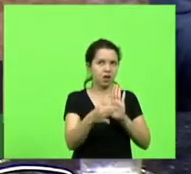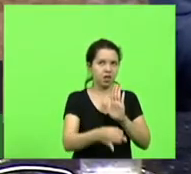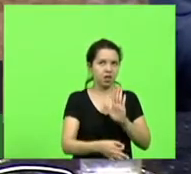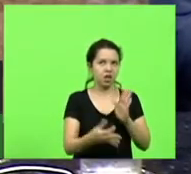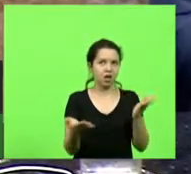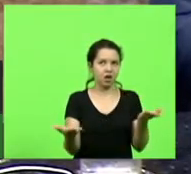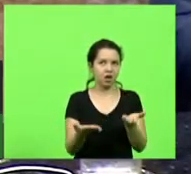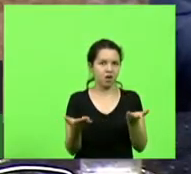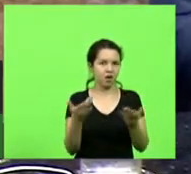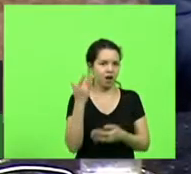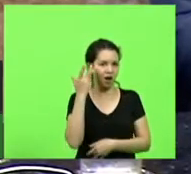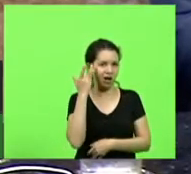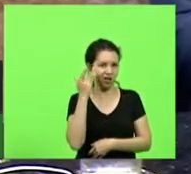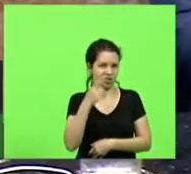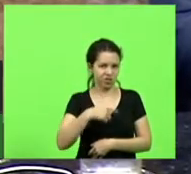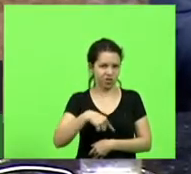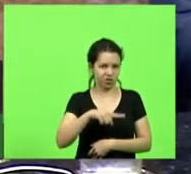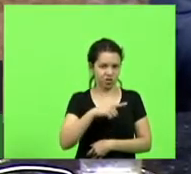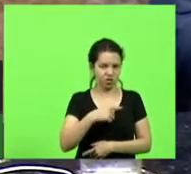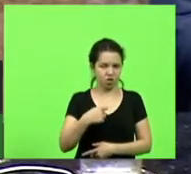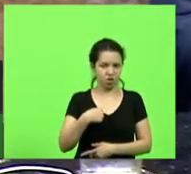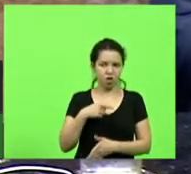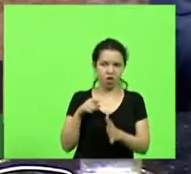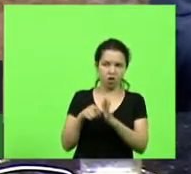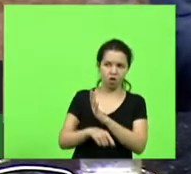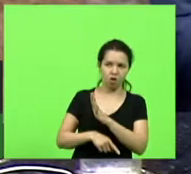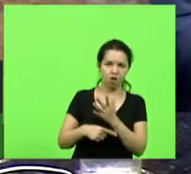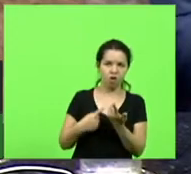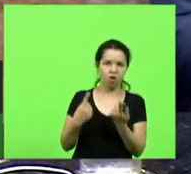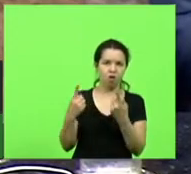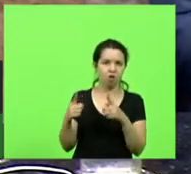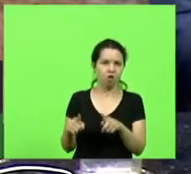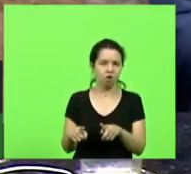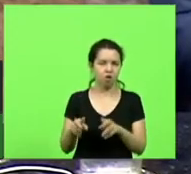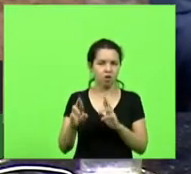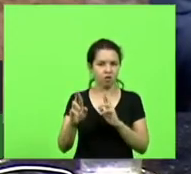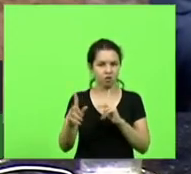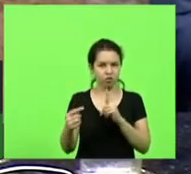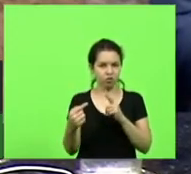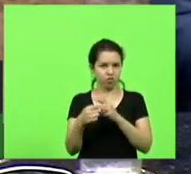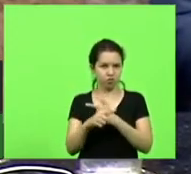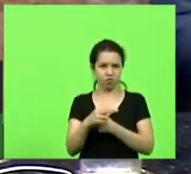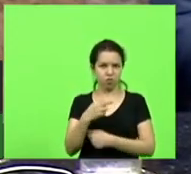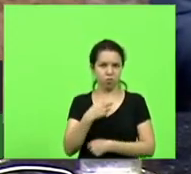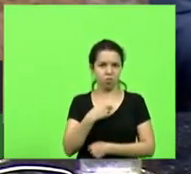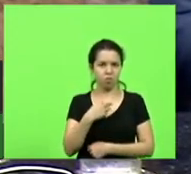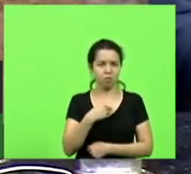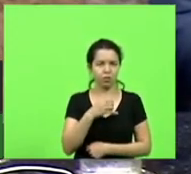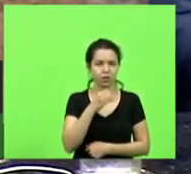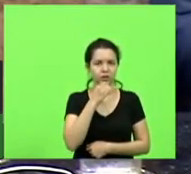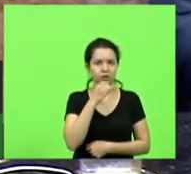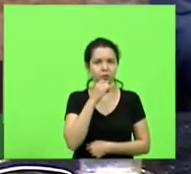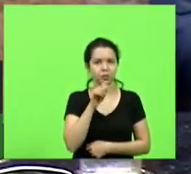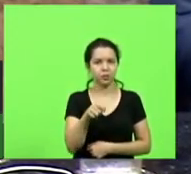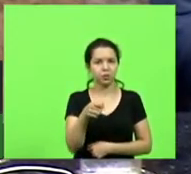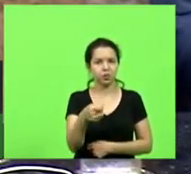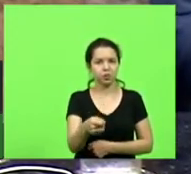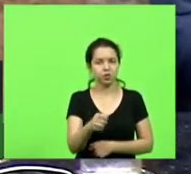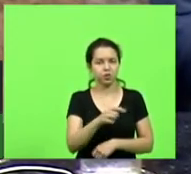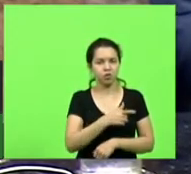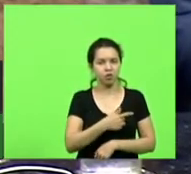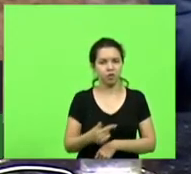pode questionar a Procuradoria, uma Procuradoria lá, por exemplo, do Governo do Estado, que uma hora disse que